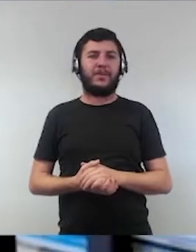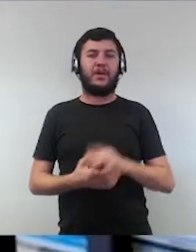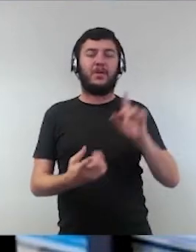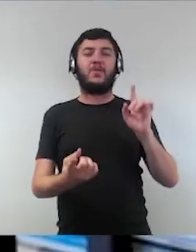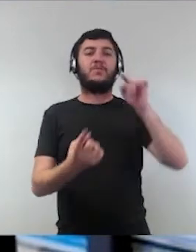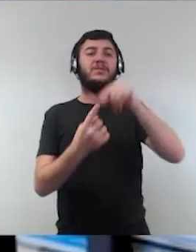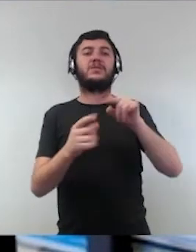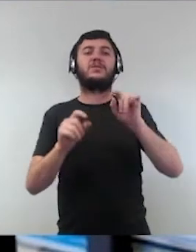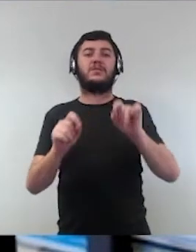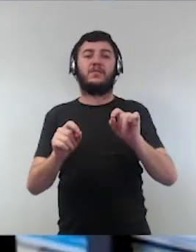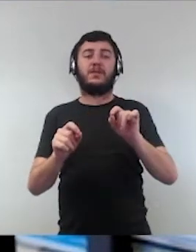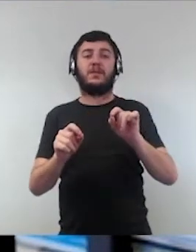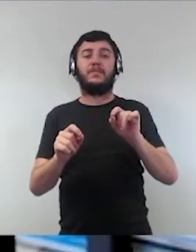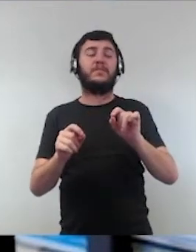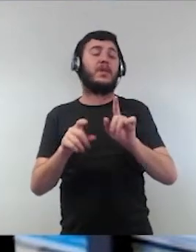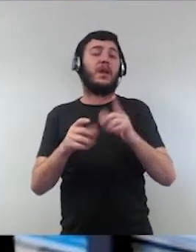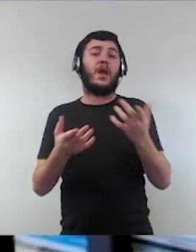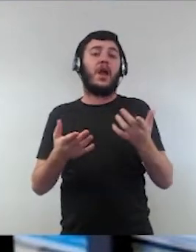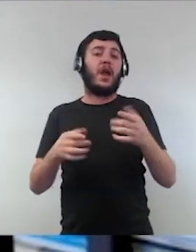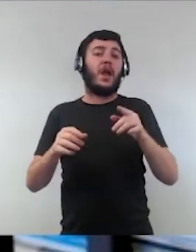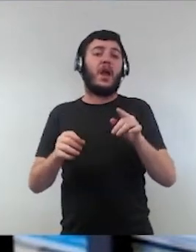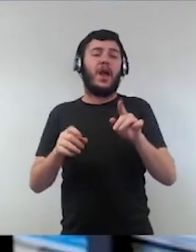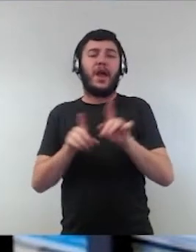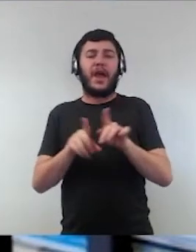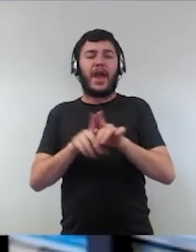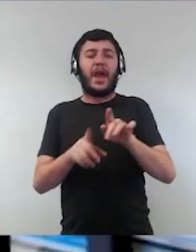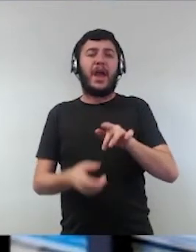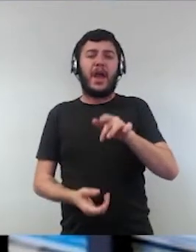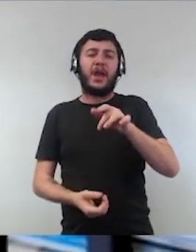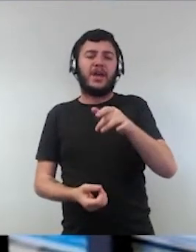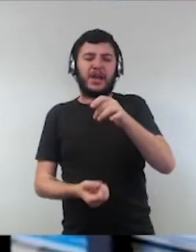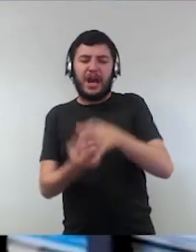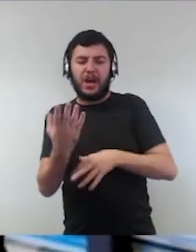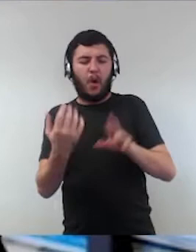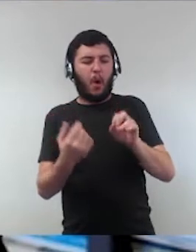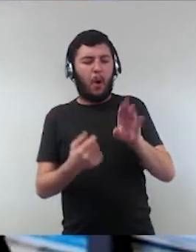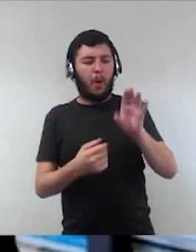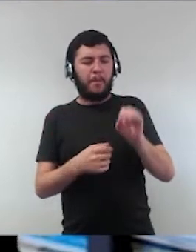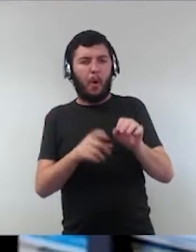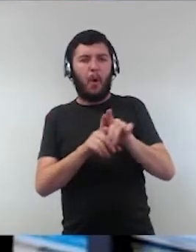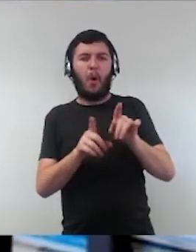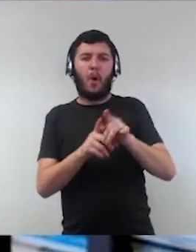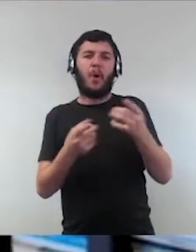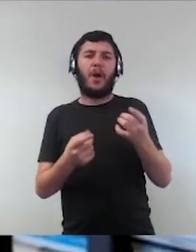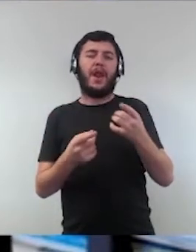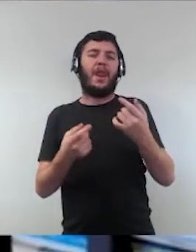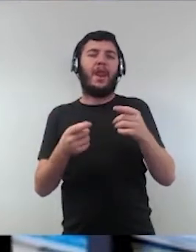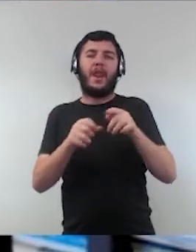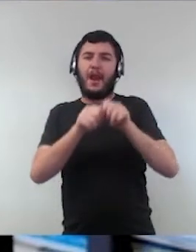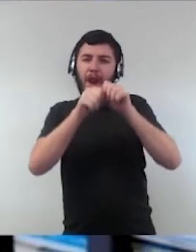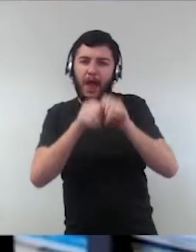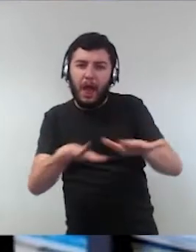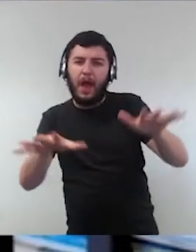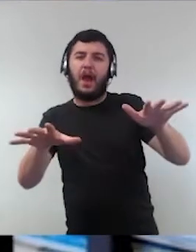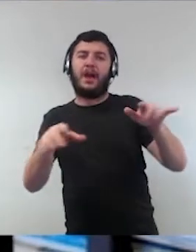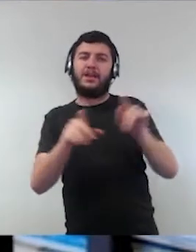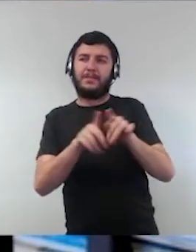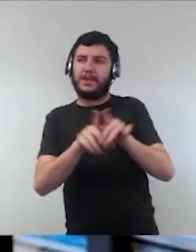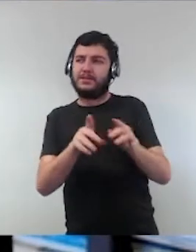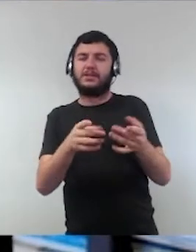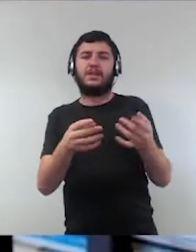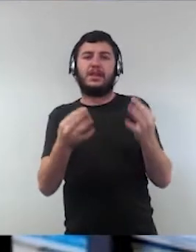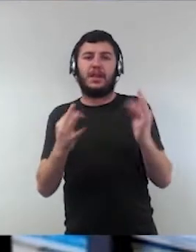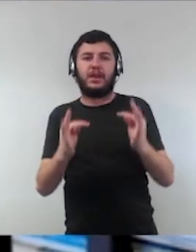impedir que haja a proliferação desses robôs, dessa tecnologia de manipulação